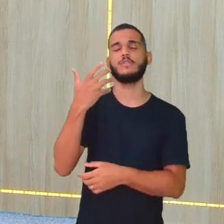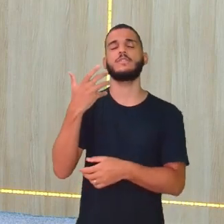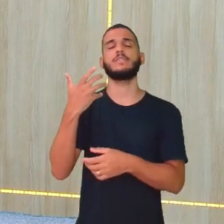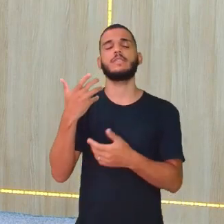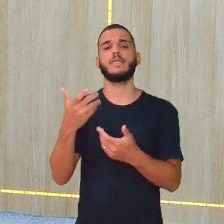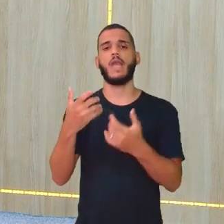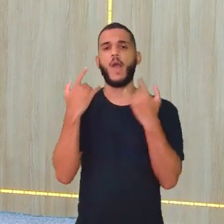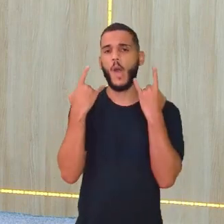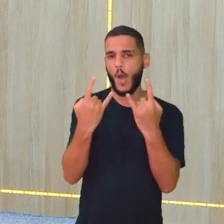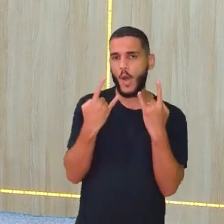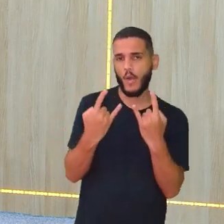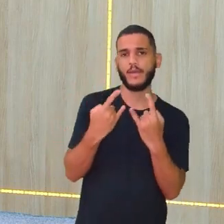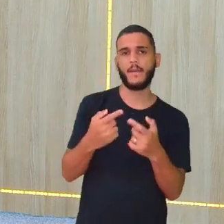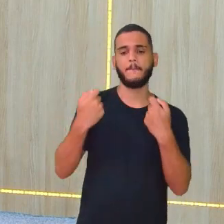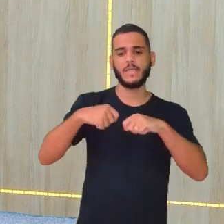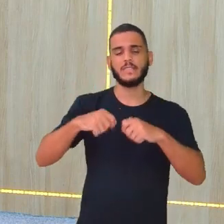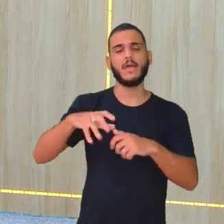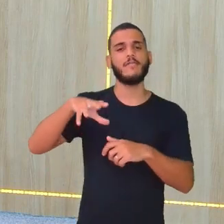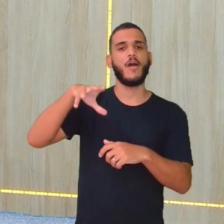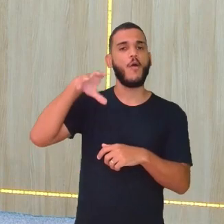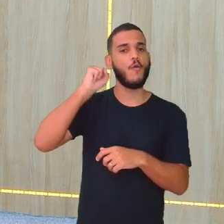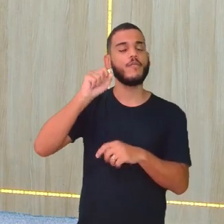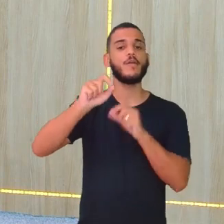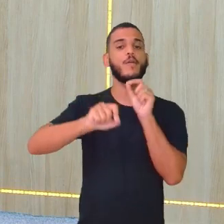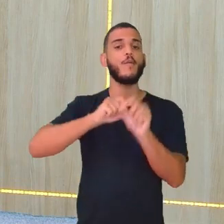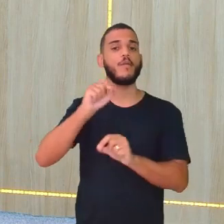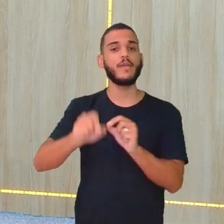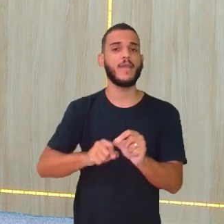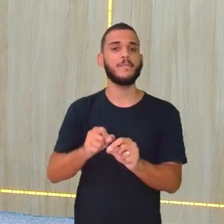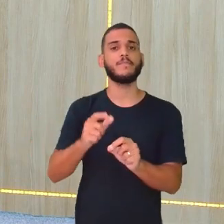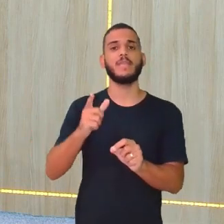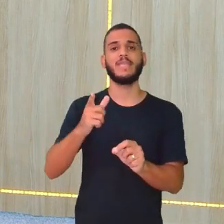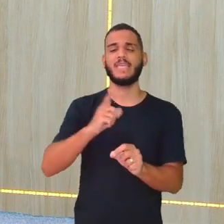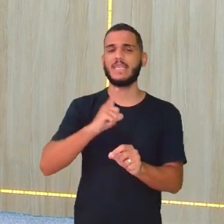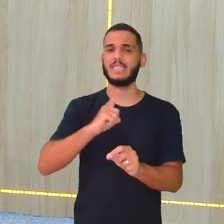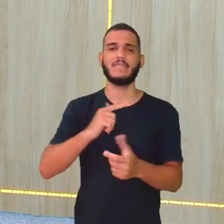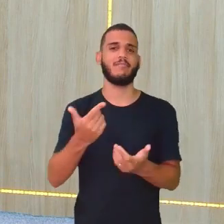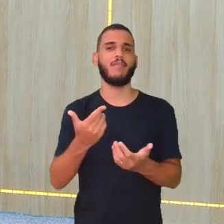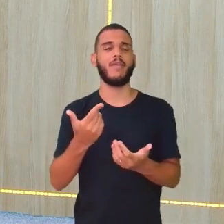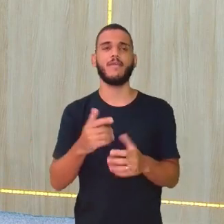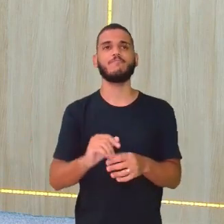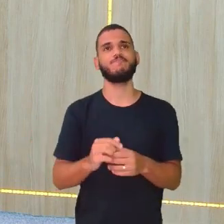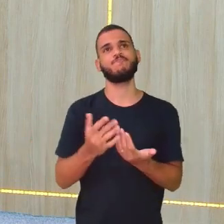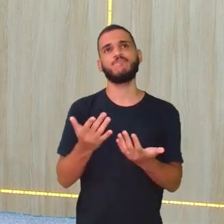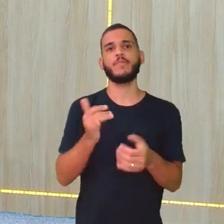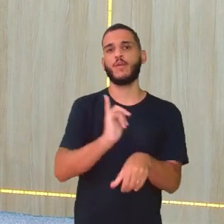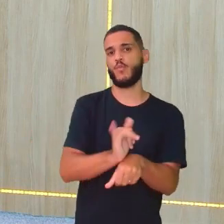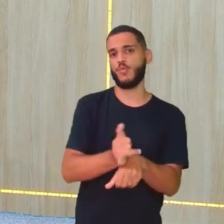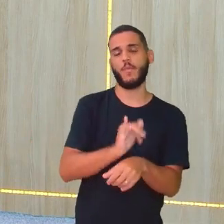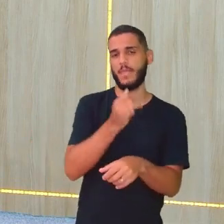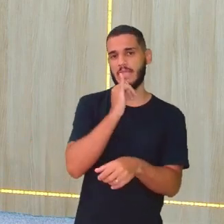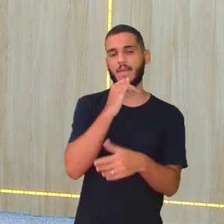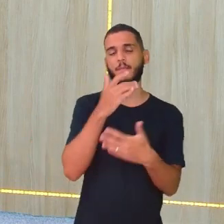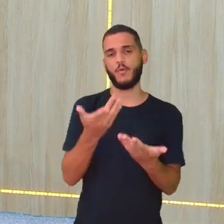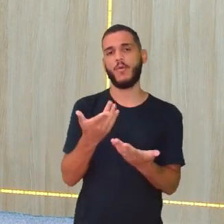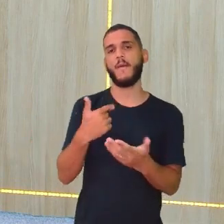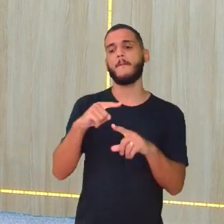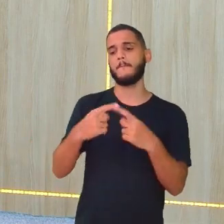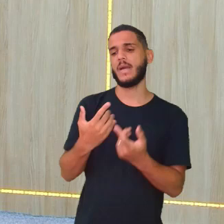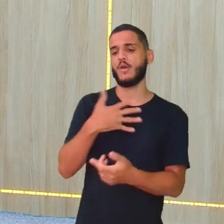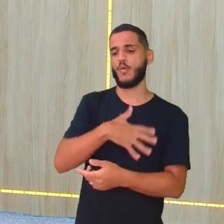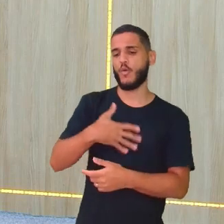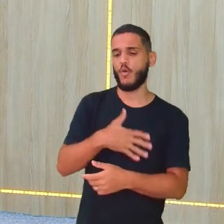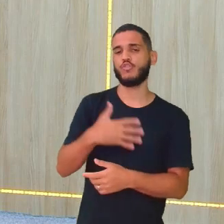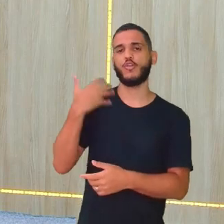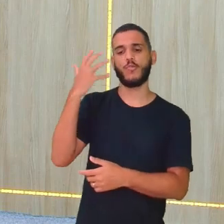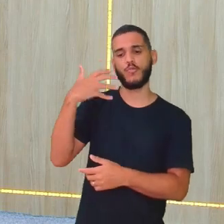mainstream. Hoje, assim, existem subgêneros diversos que vai fazer com que você goste daquela música específica que está ali naquela nichos, linha. Né? A